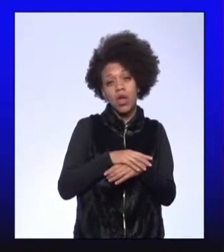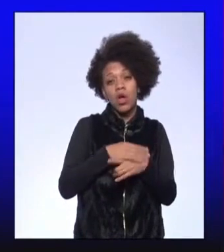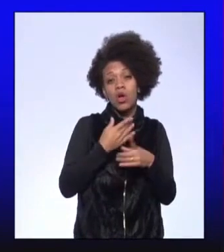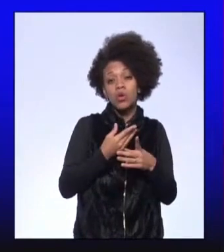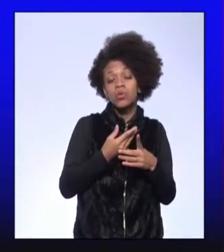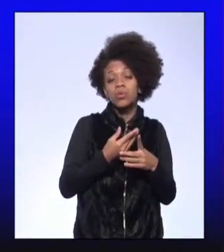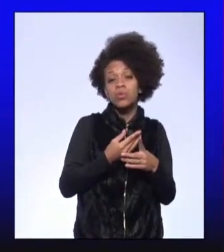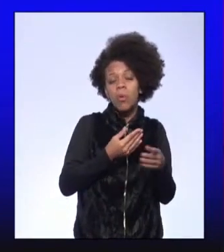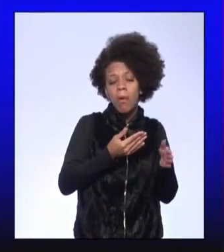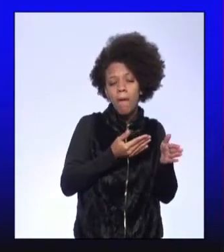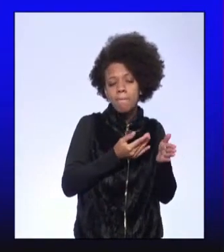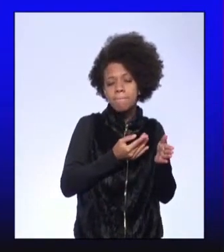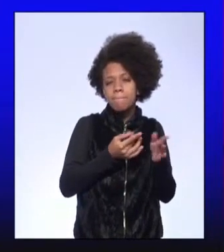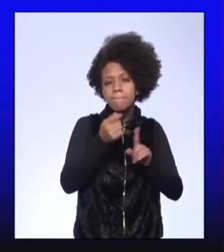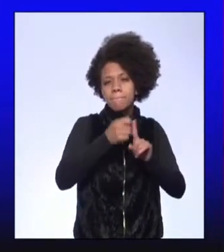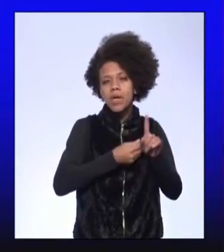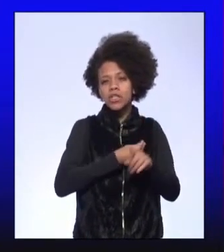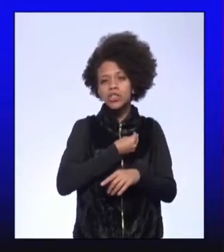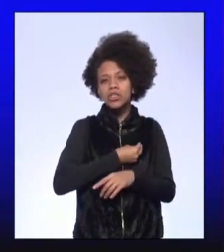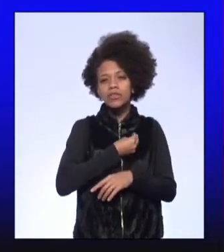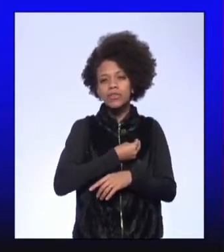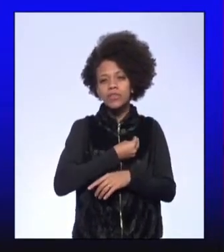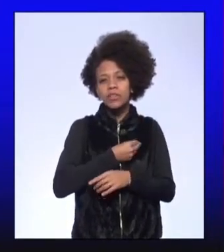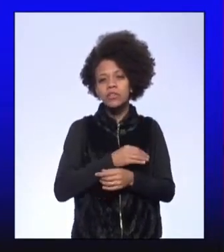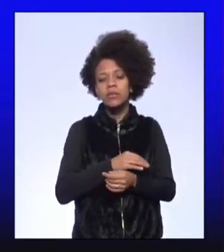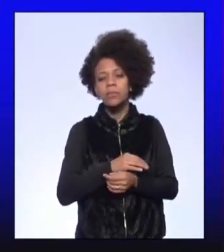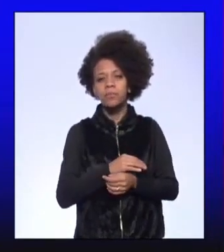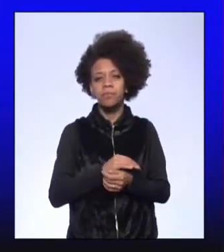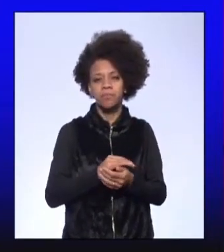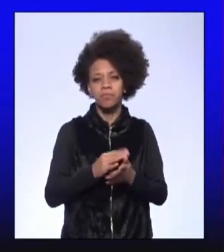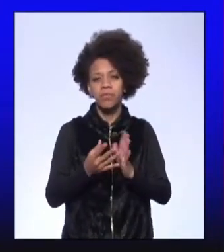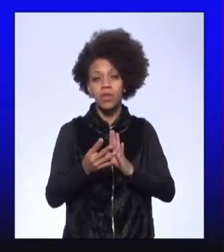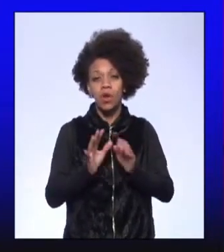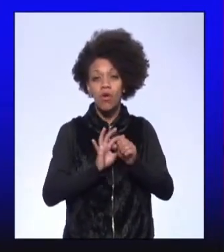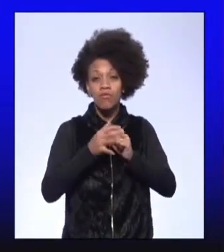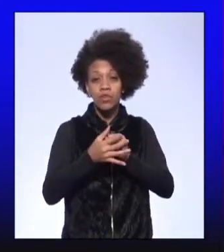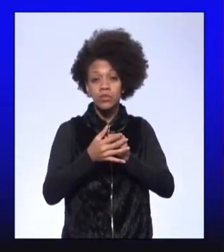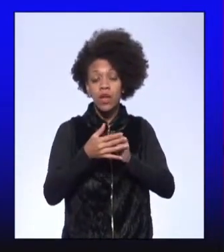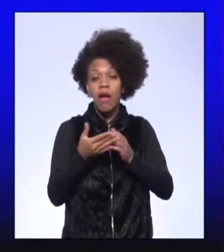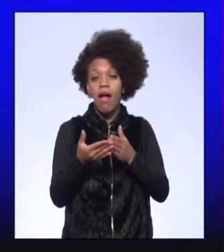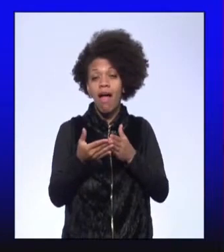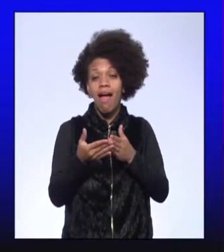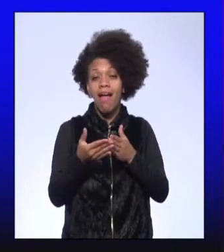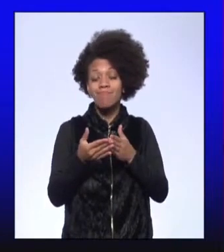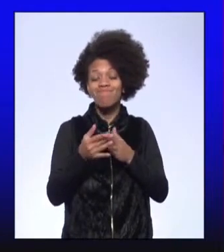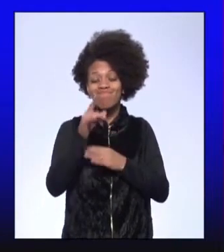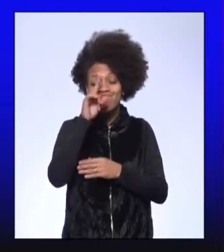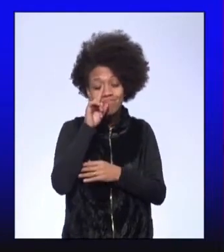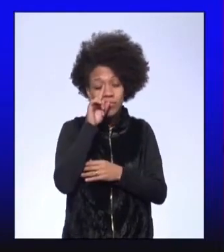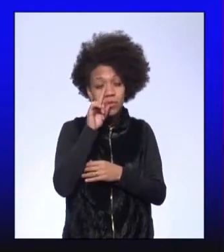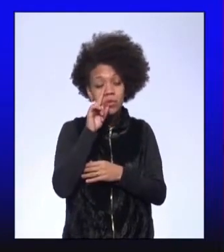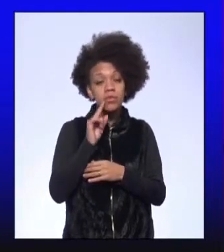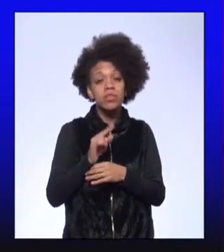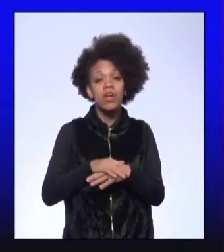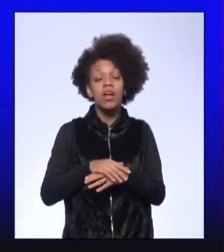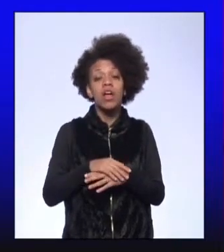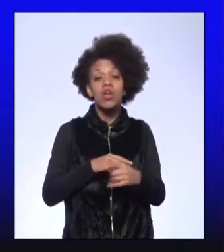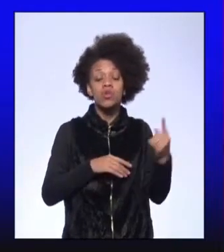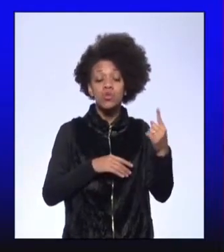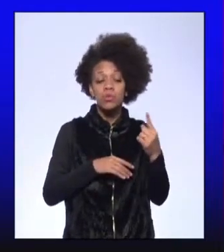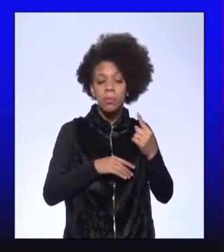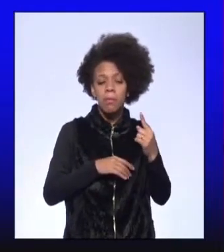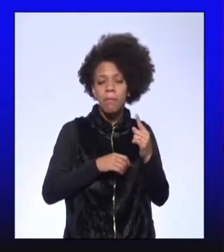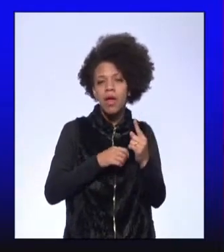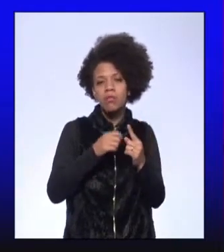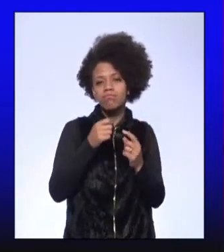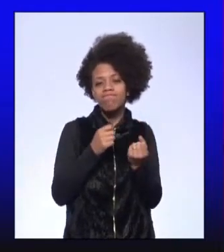vida. O vírus sincicial respiratório é um vírus desproporcionalmente grave nos primeiros meses de